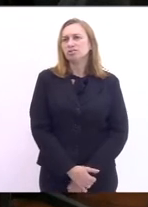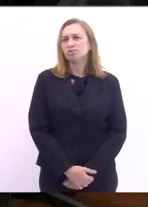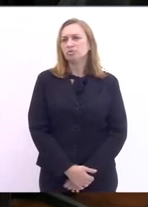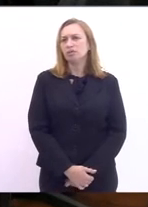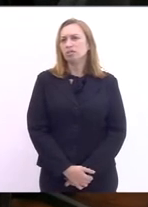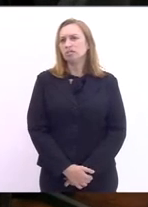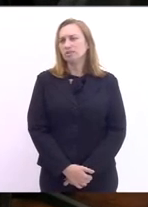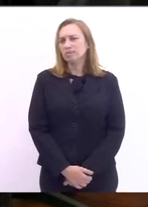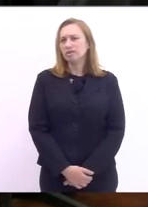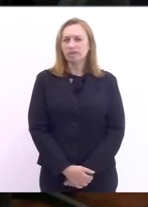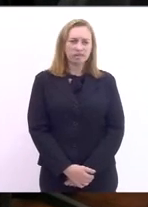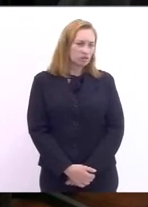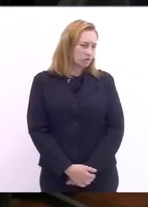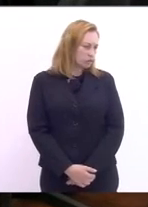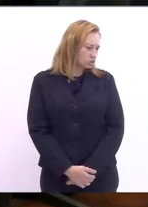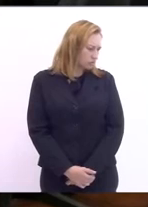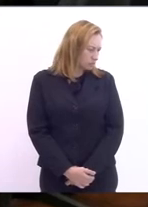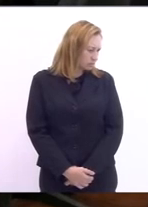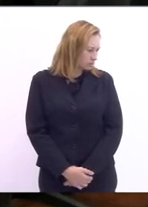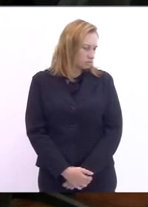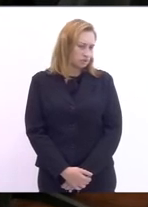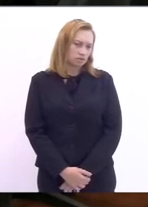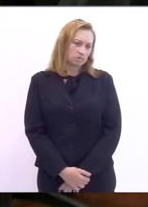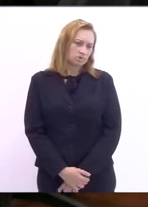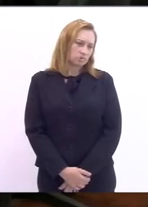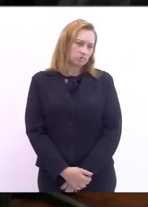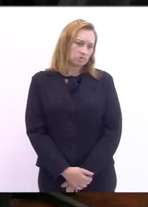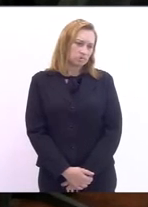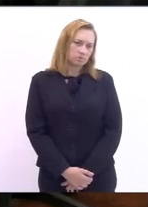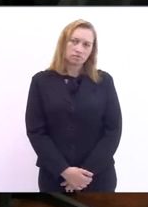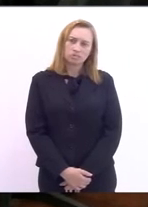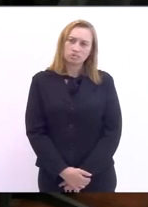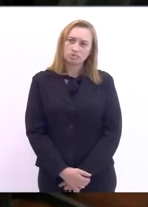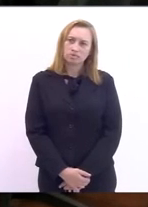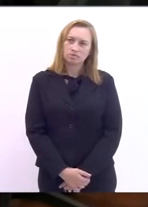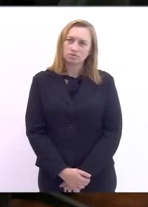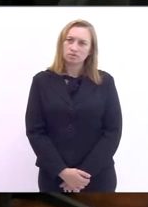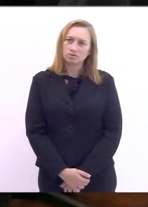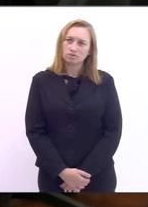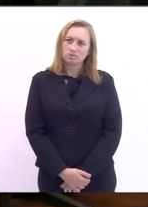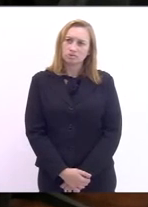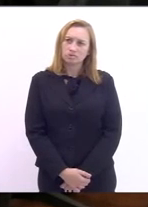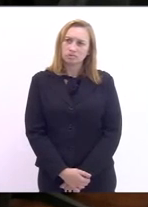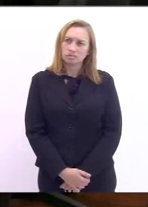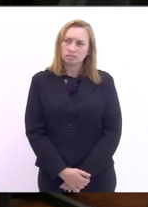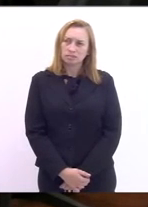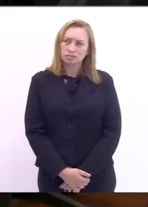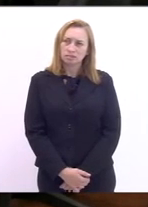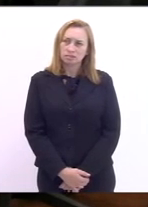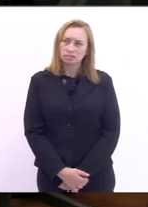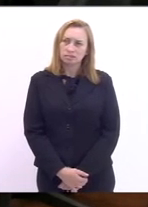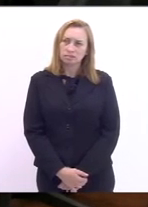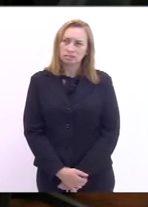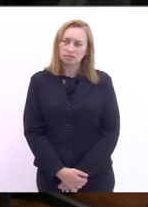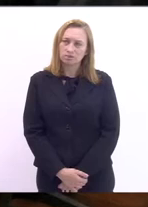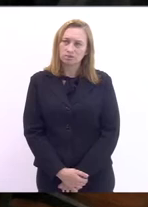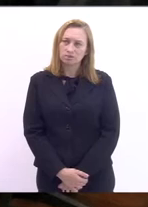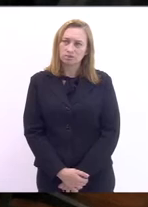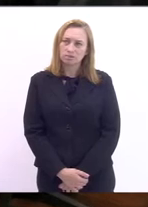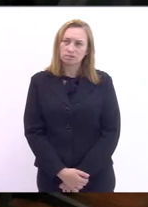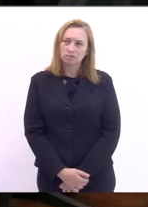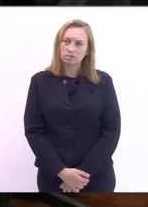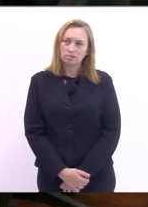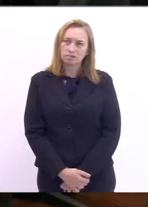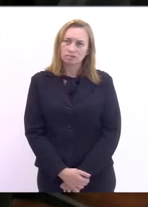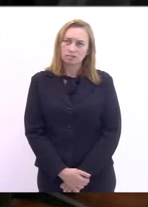porque ela já está descendo para ela votar. Não, ela já votou. Já até assinou. Não, ela não votou no SAP, mas ela votou aqui com o senhor, lembra que ela